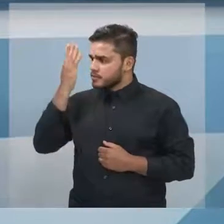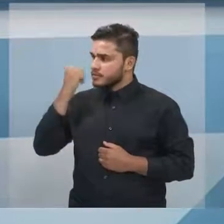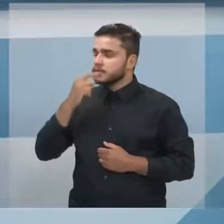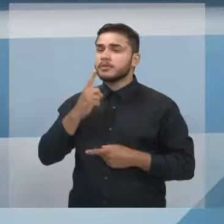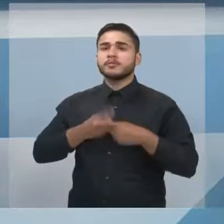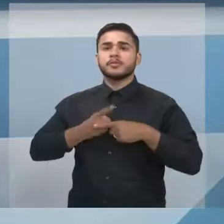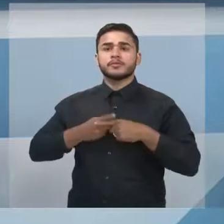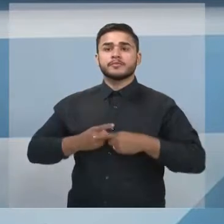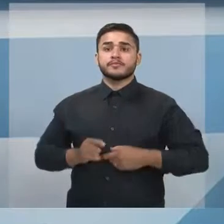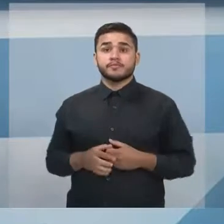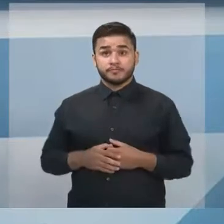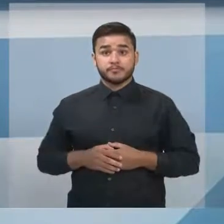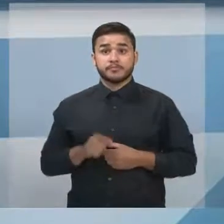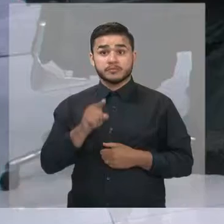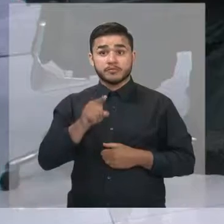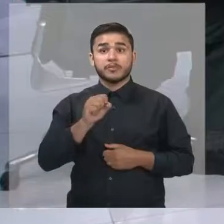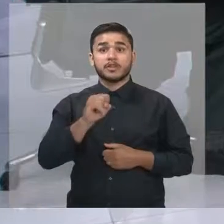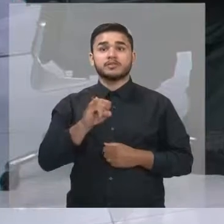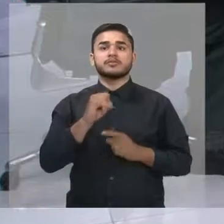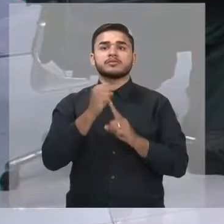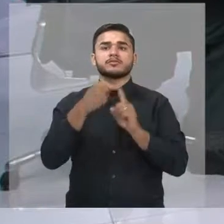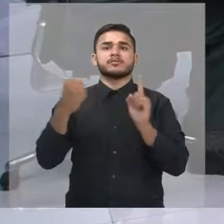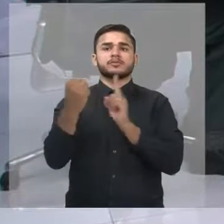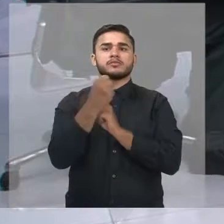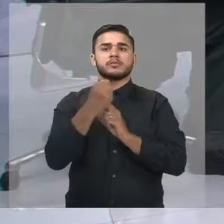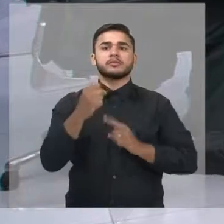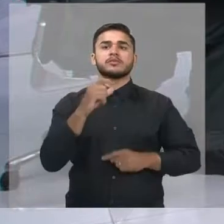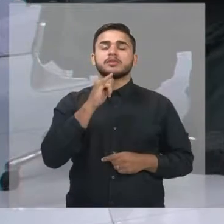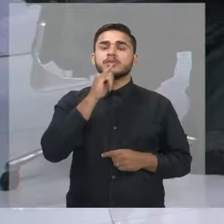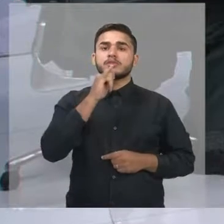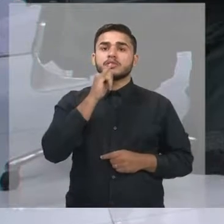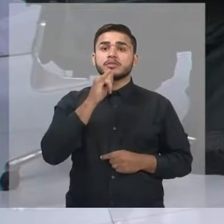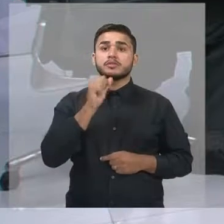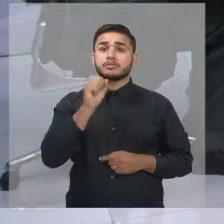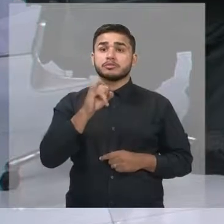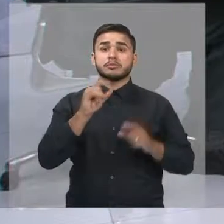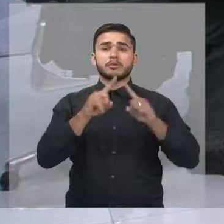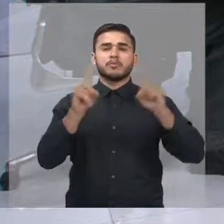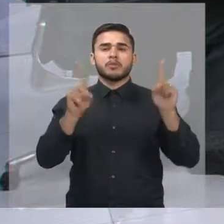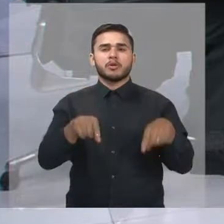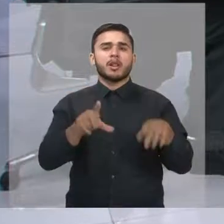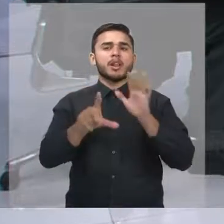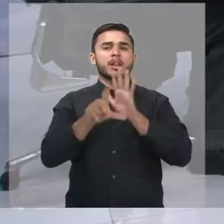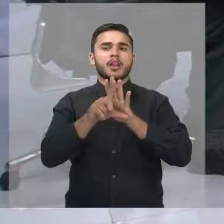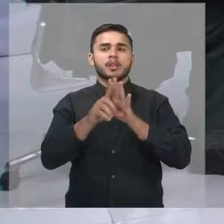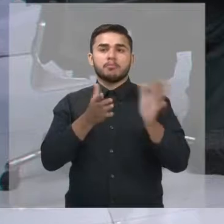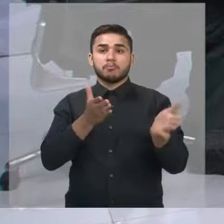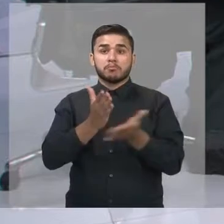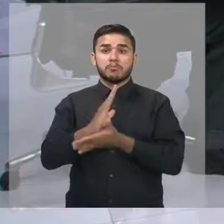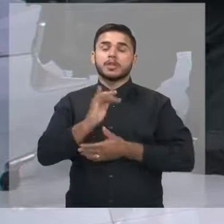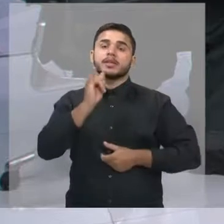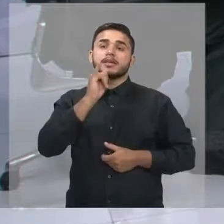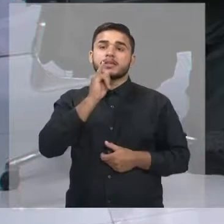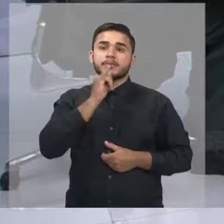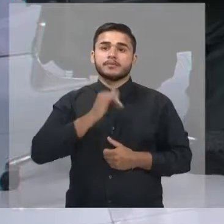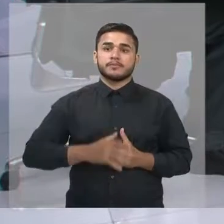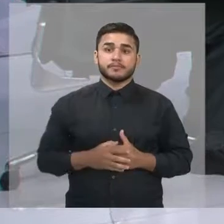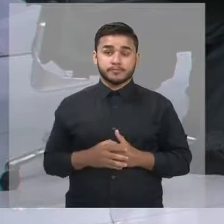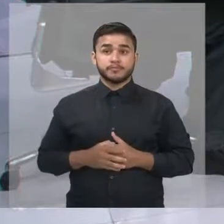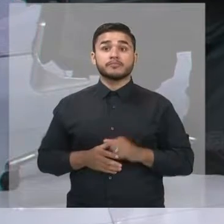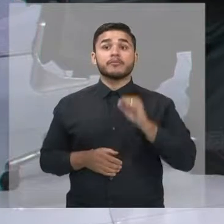simples. É quando uma cidade, quando uma sociedade precisa aprovar uma lei municipal,